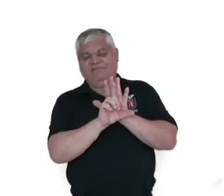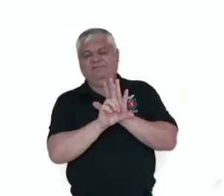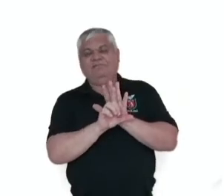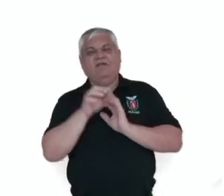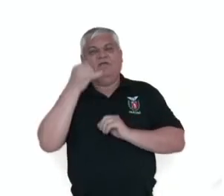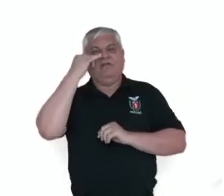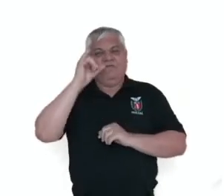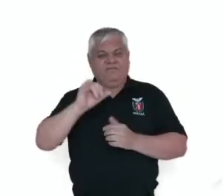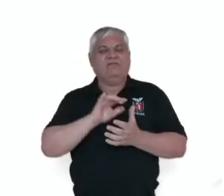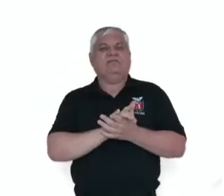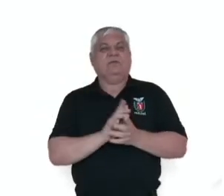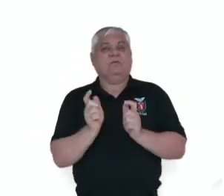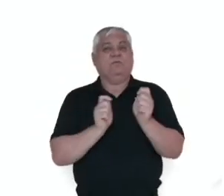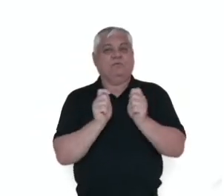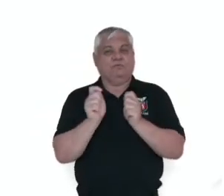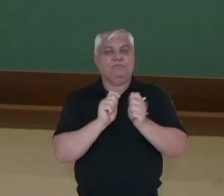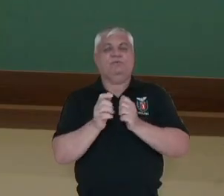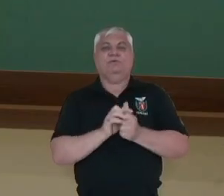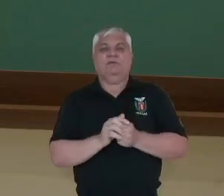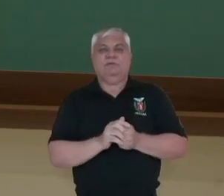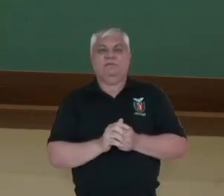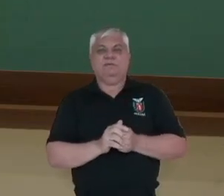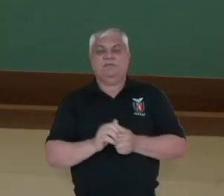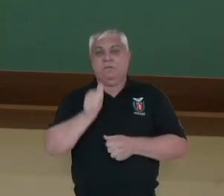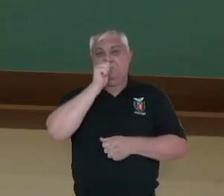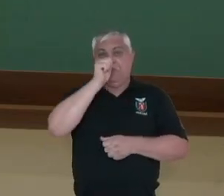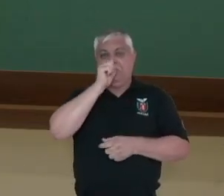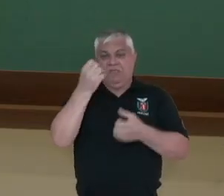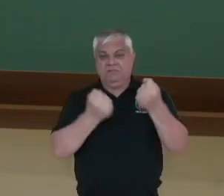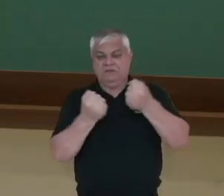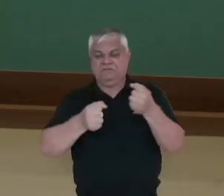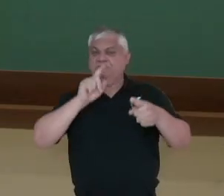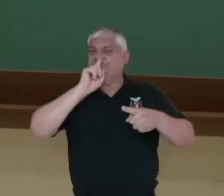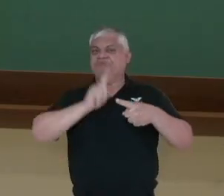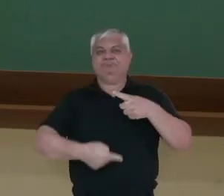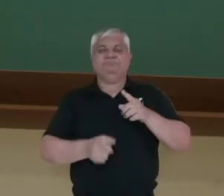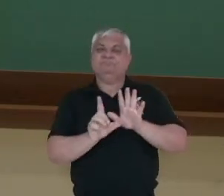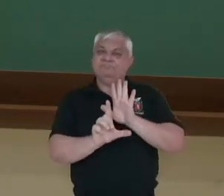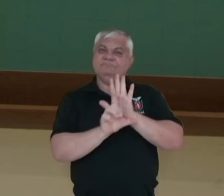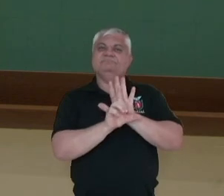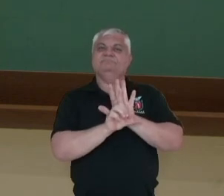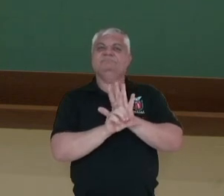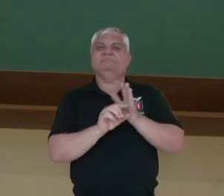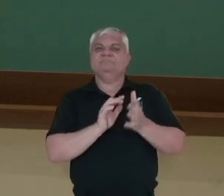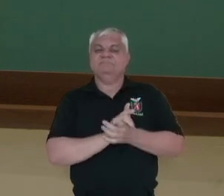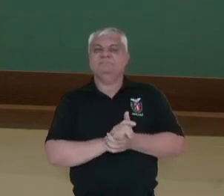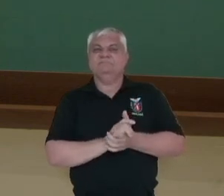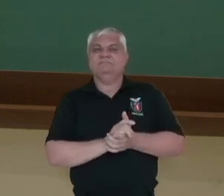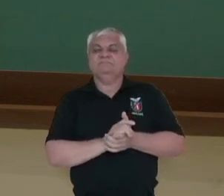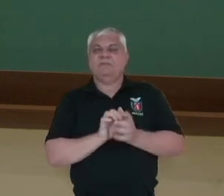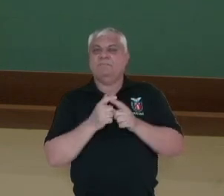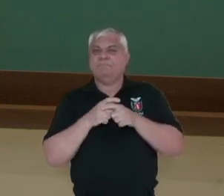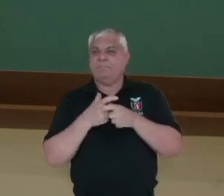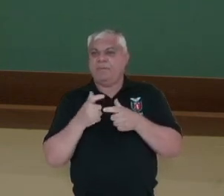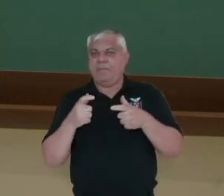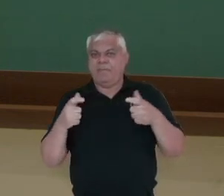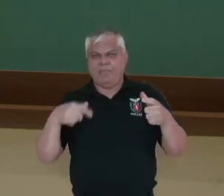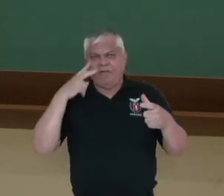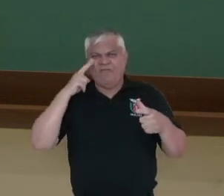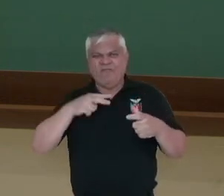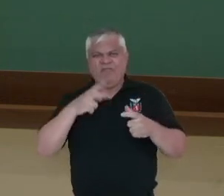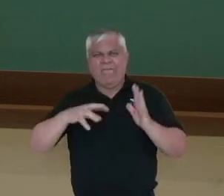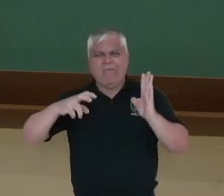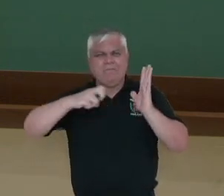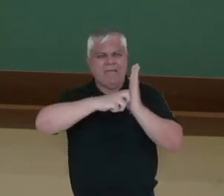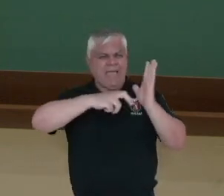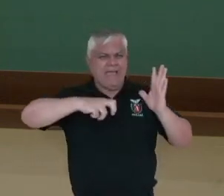muitos condutores antes de dirigir. Então, infelizmente, também são alarmantes o número aí, a quantidade de mortes no